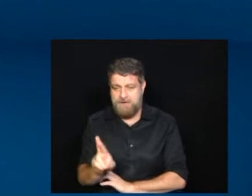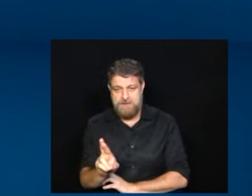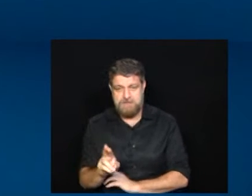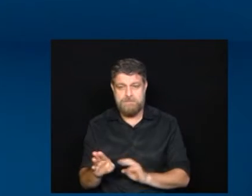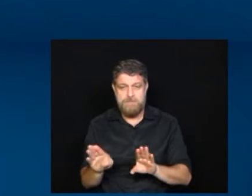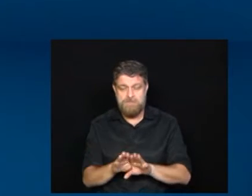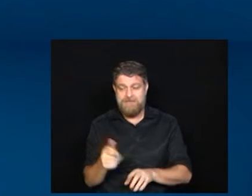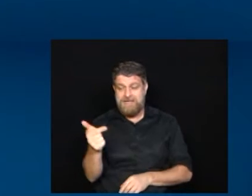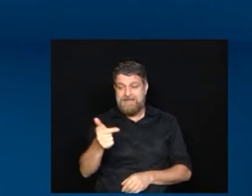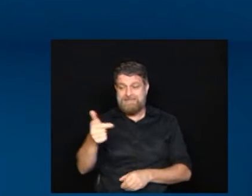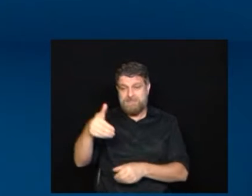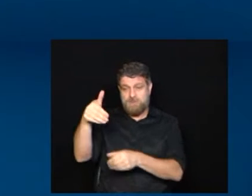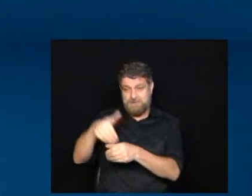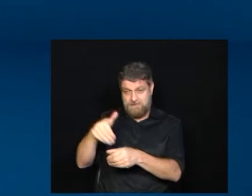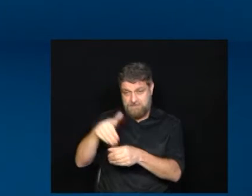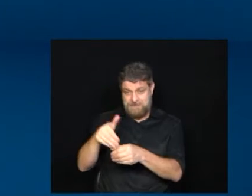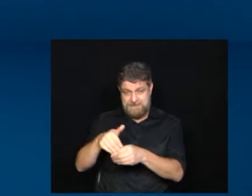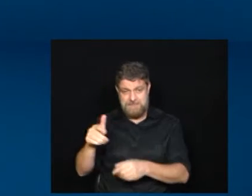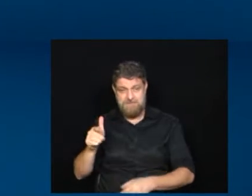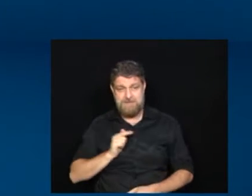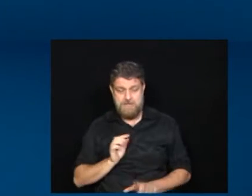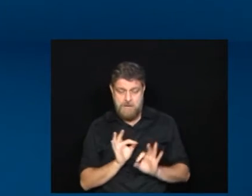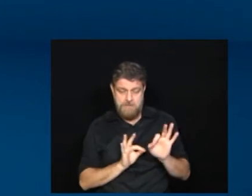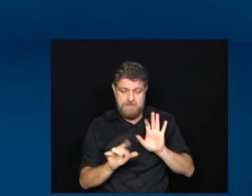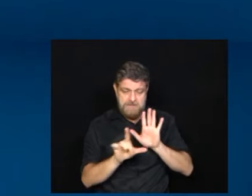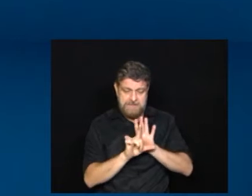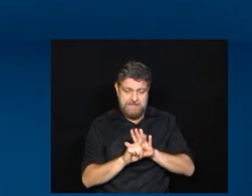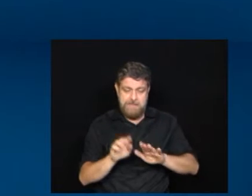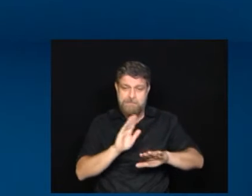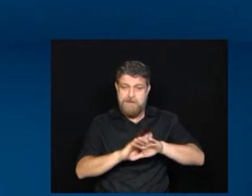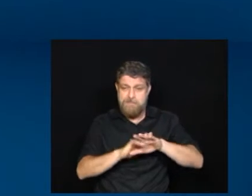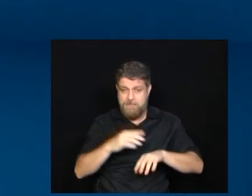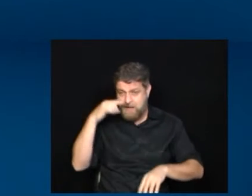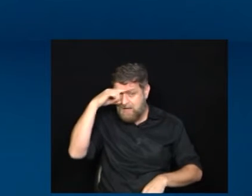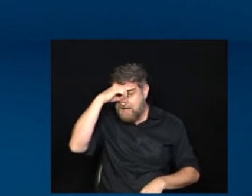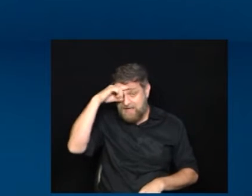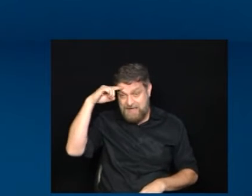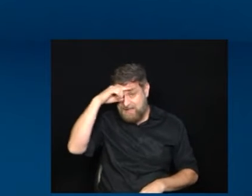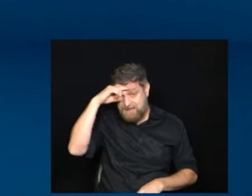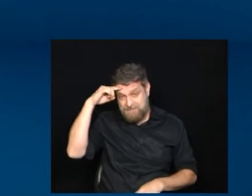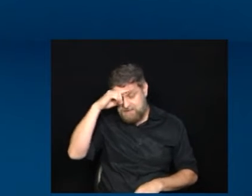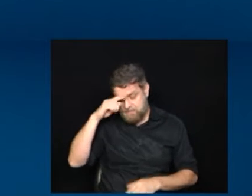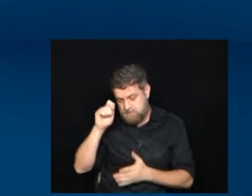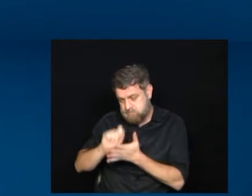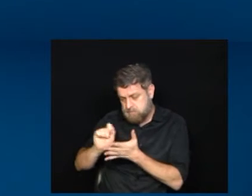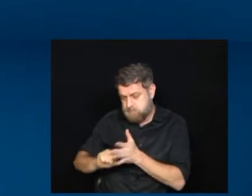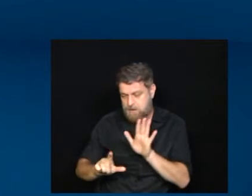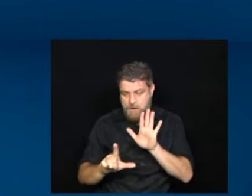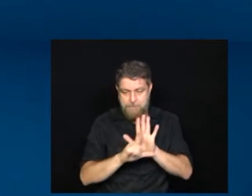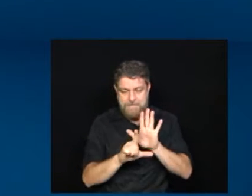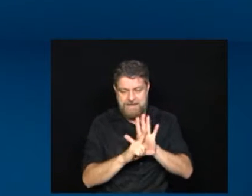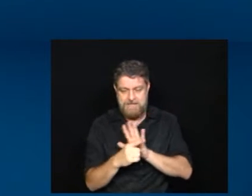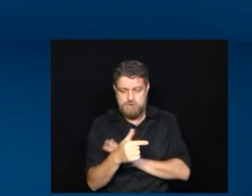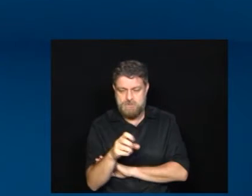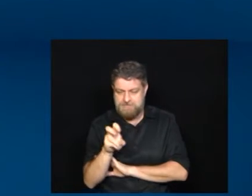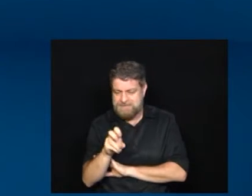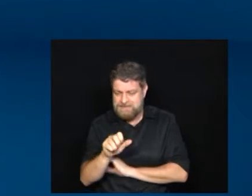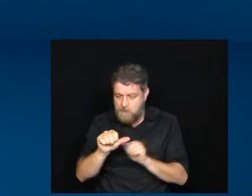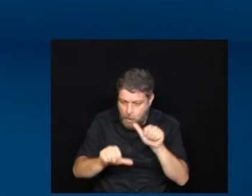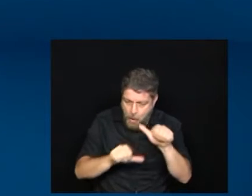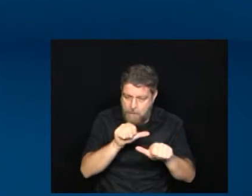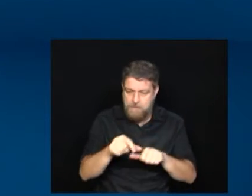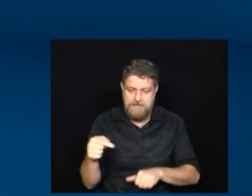Também, em segunda discussão, será analisado o projeto de autoria do vereador Felipe Marquesi, que altera uma lei de 2005 que trata da